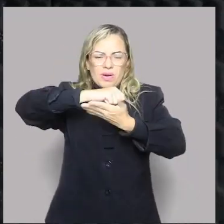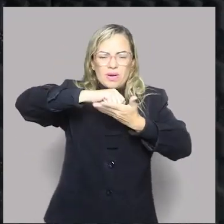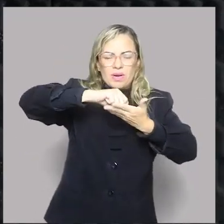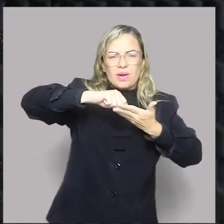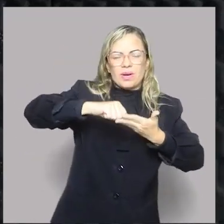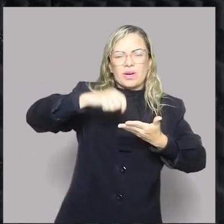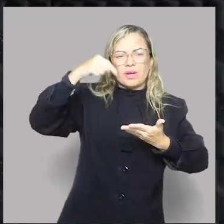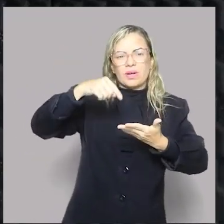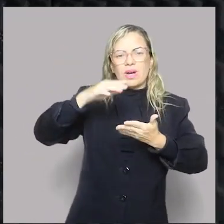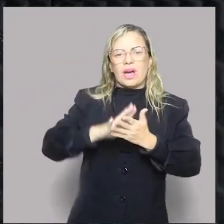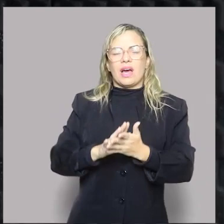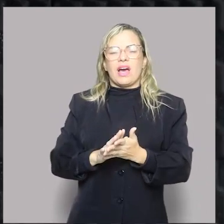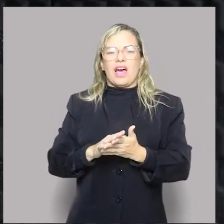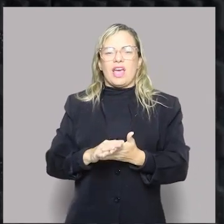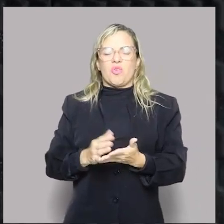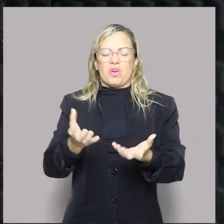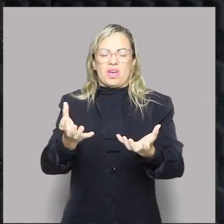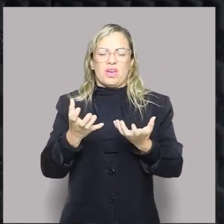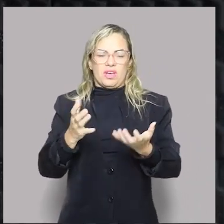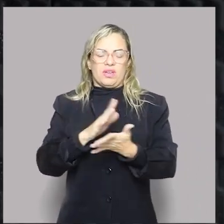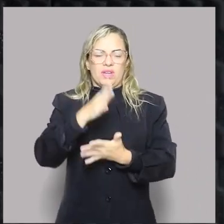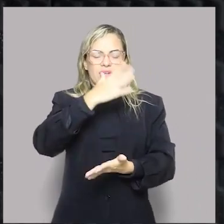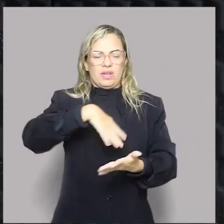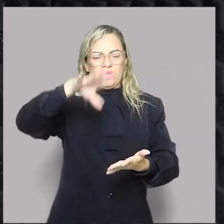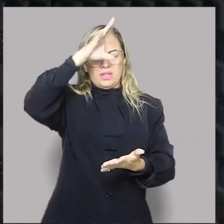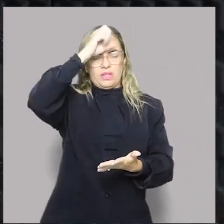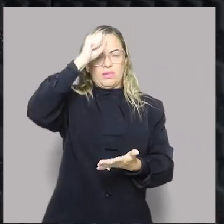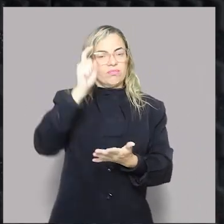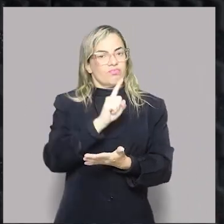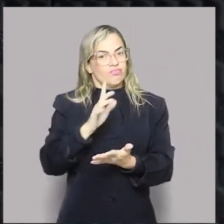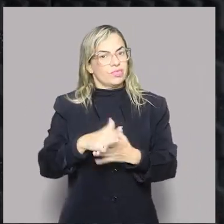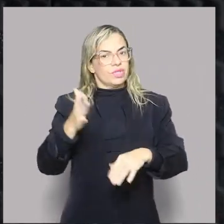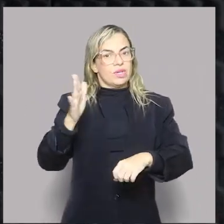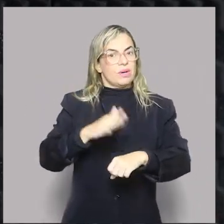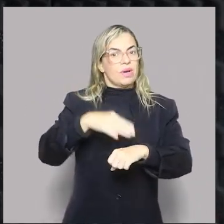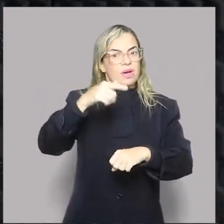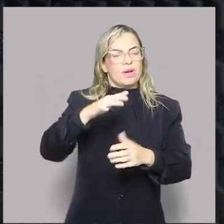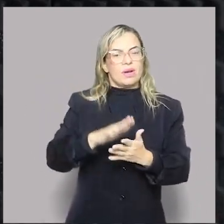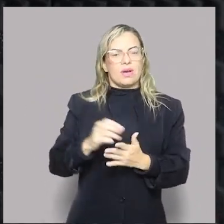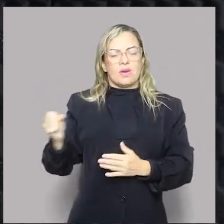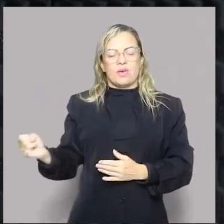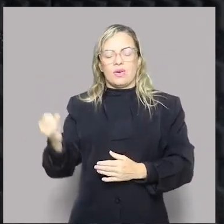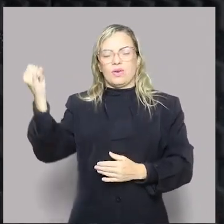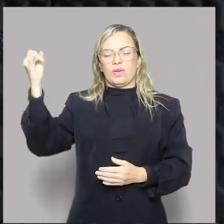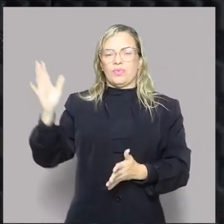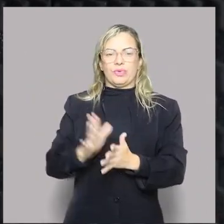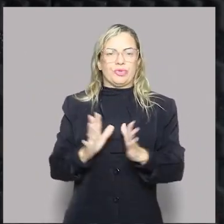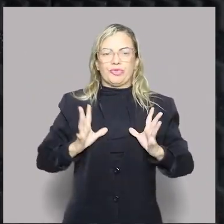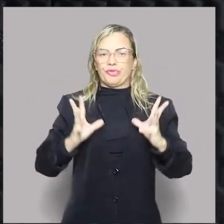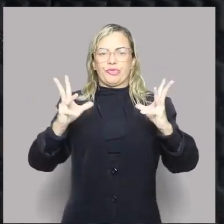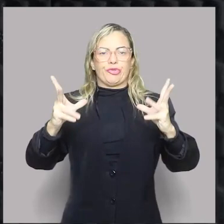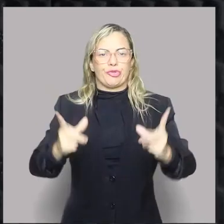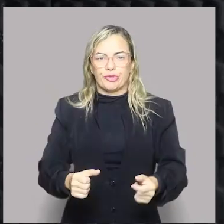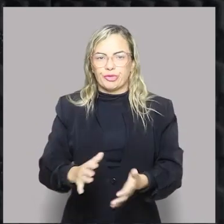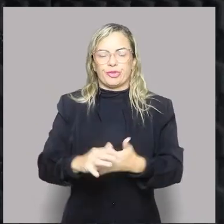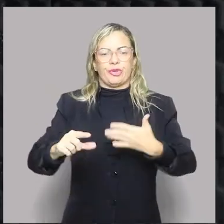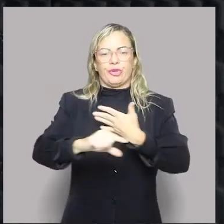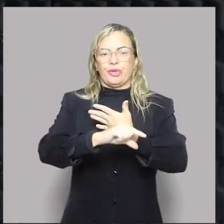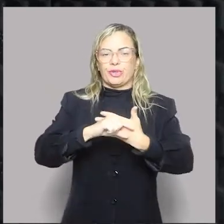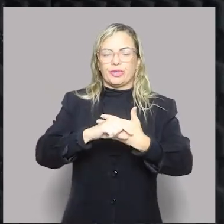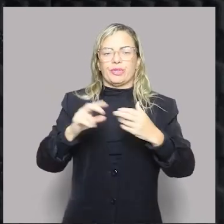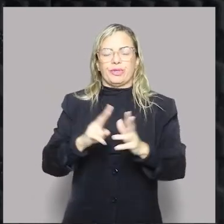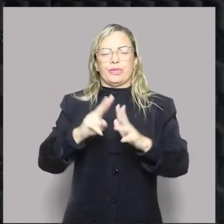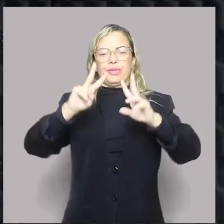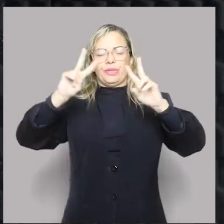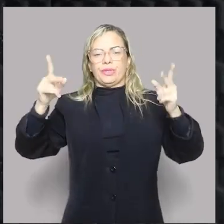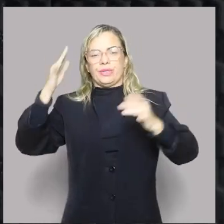seja, sustentando o seu argumento com o chamado argumento de autoridade. Uma pessoa que já tem